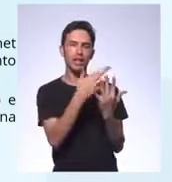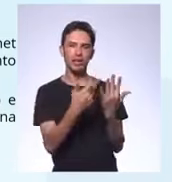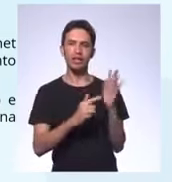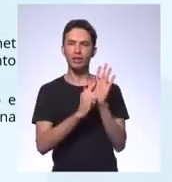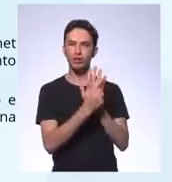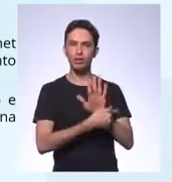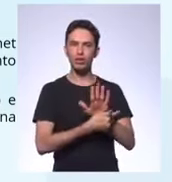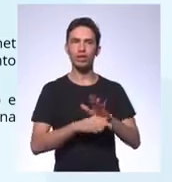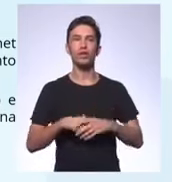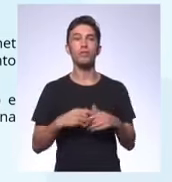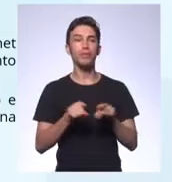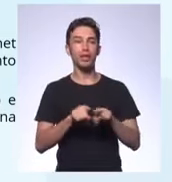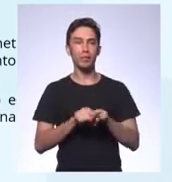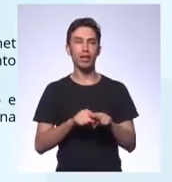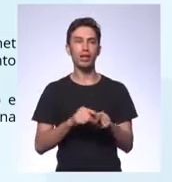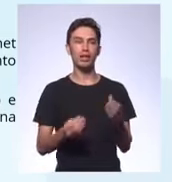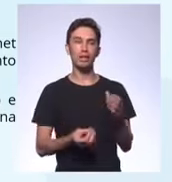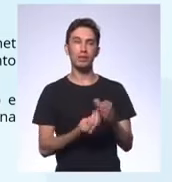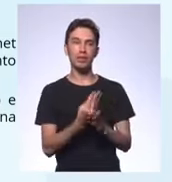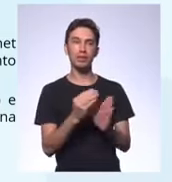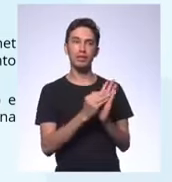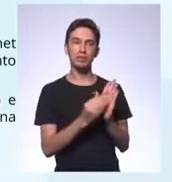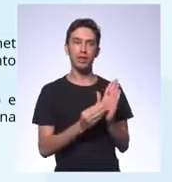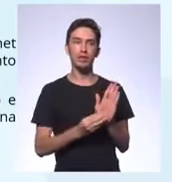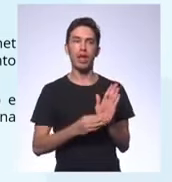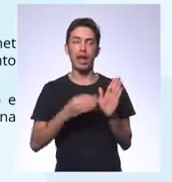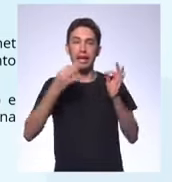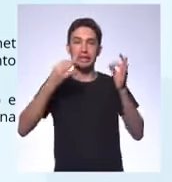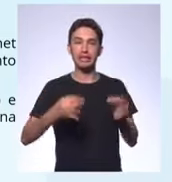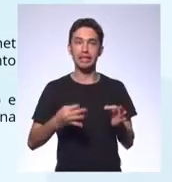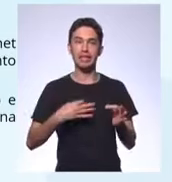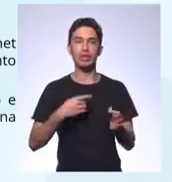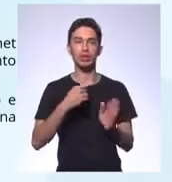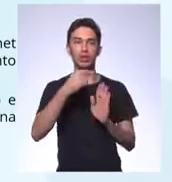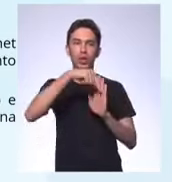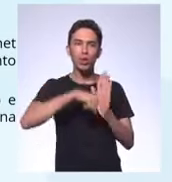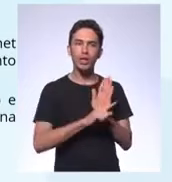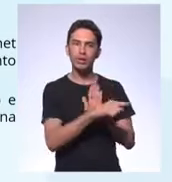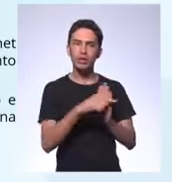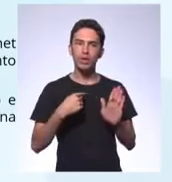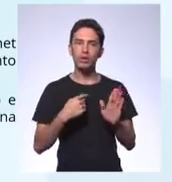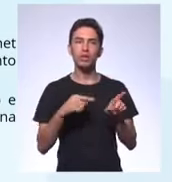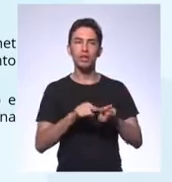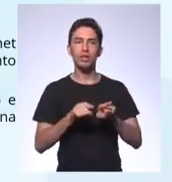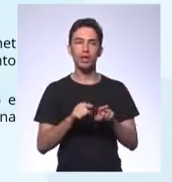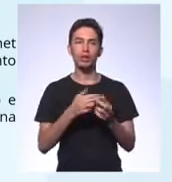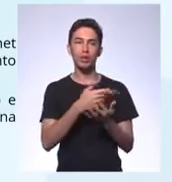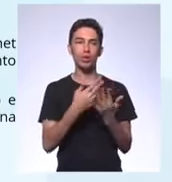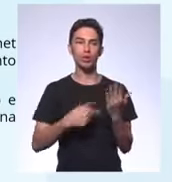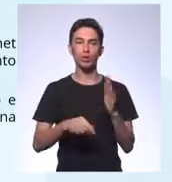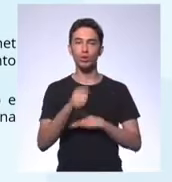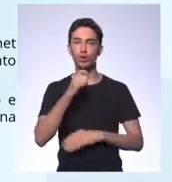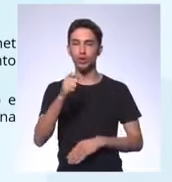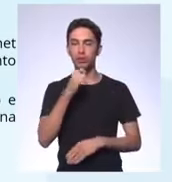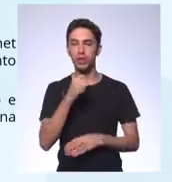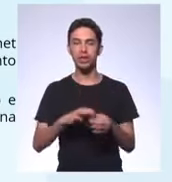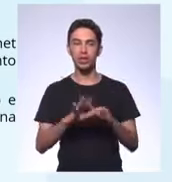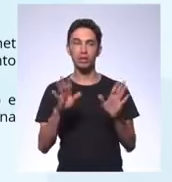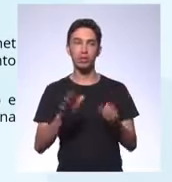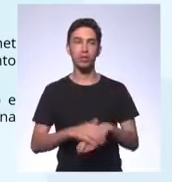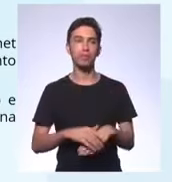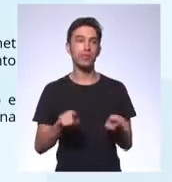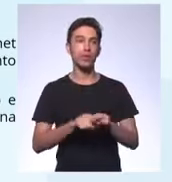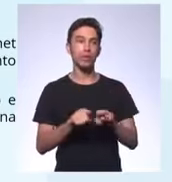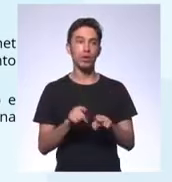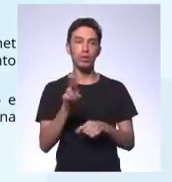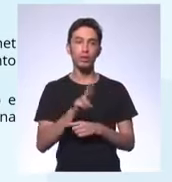características do gênero. E estabelecimento adequado de coesão, os recursos de mídias disponíveis. Utilizar